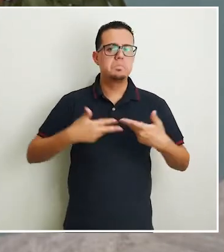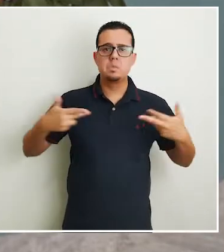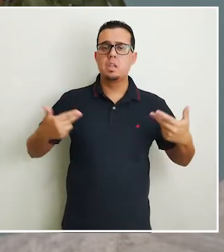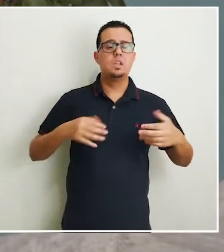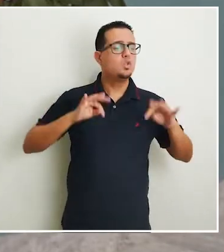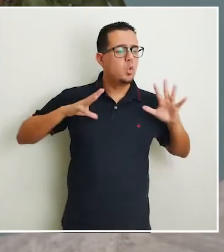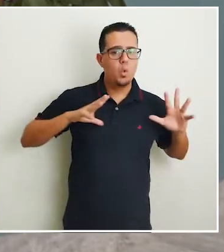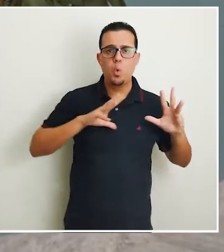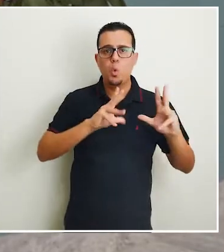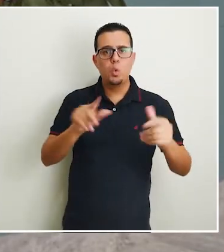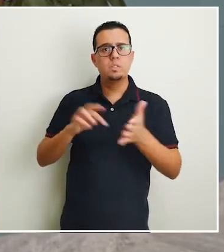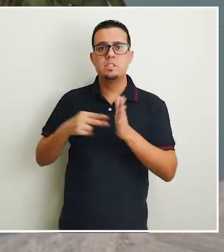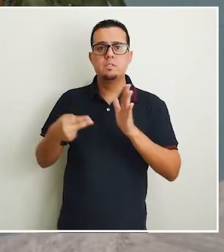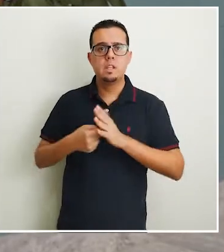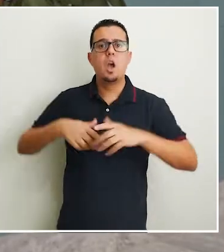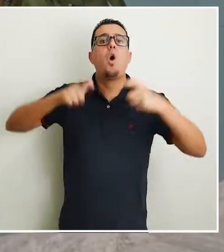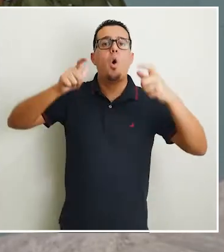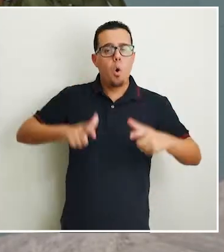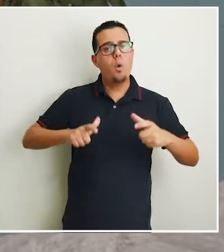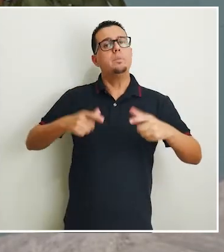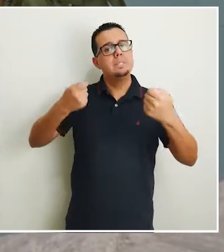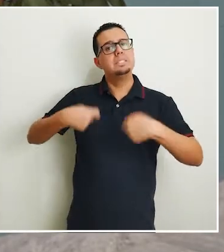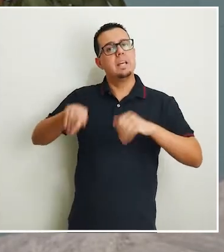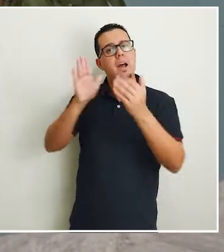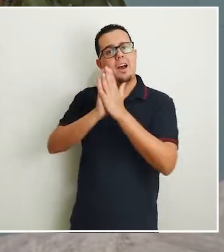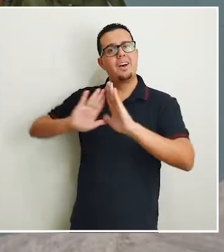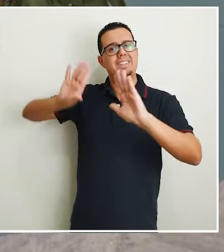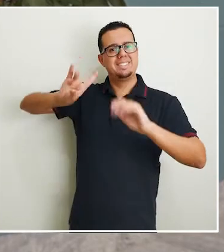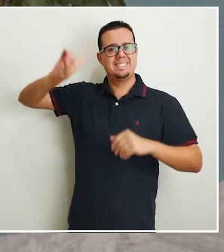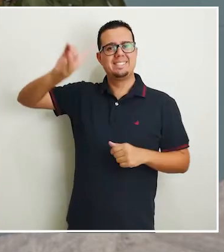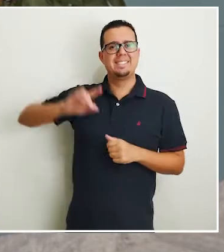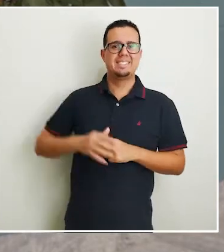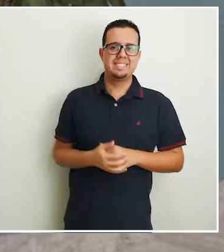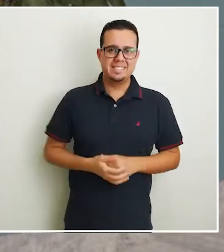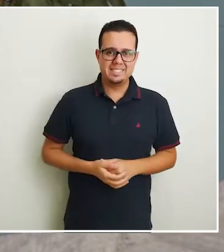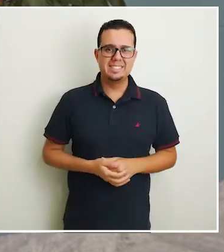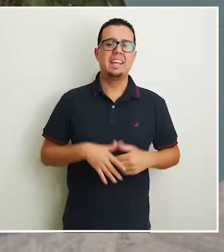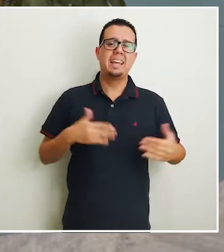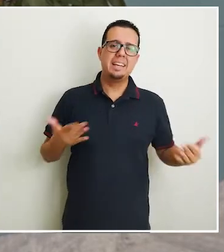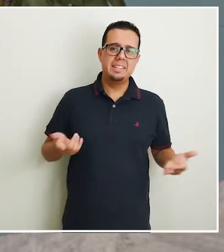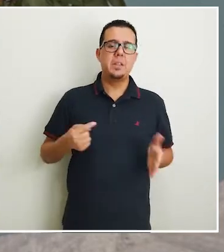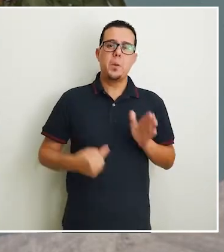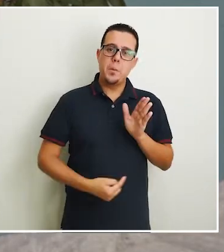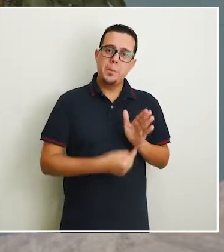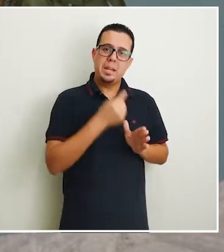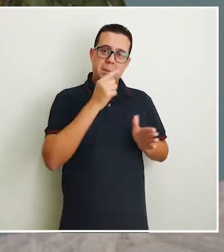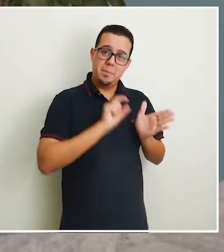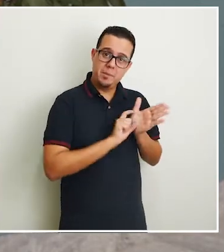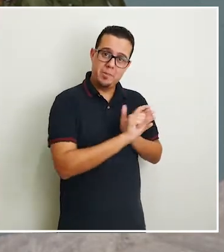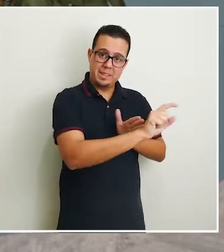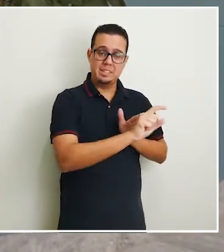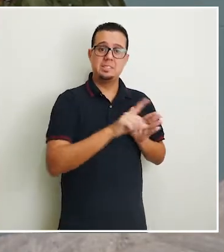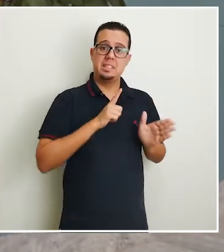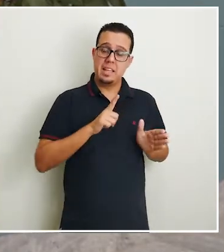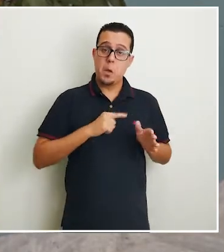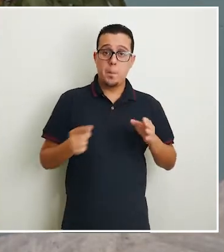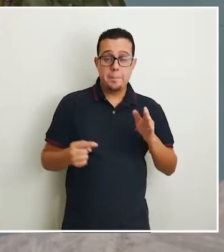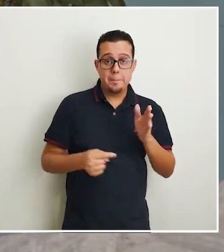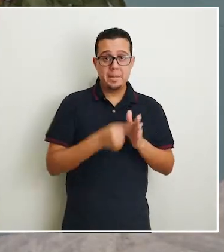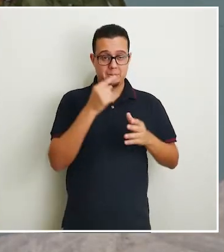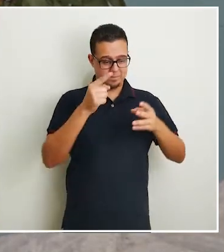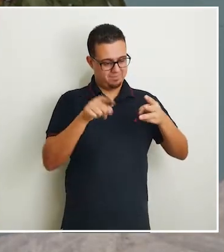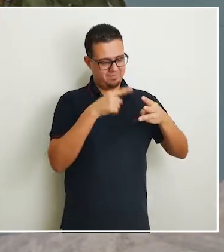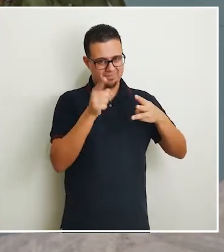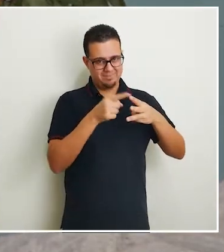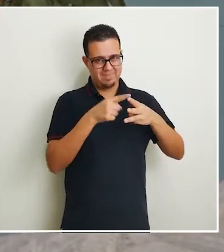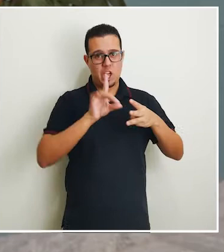isso é lugar de adorar a Deus. Então temos aqui, nesse primeiro verso, a captação do primeiro tom, o tom de